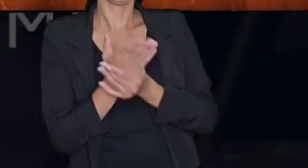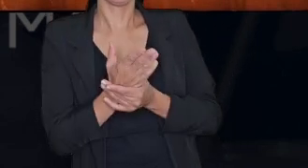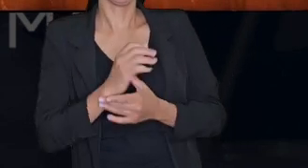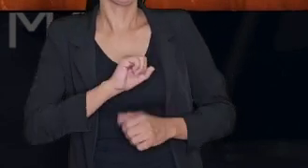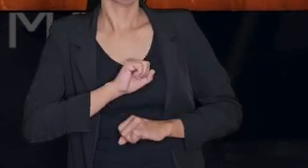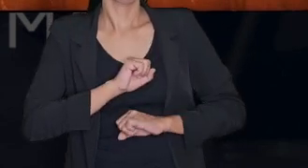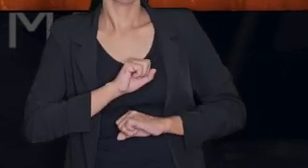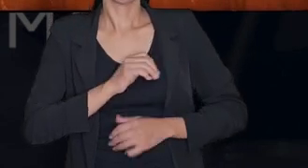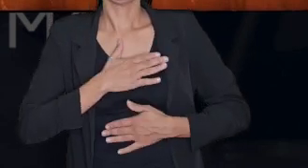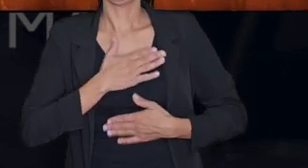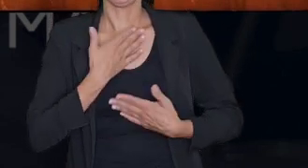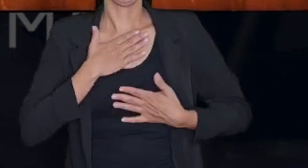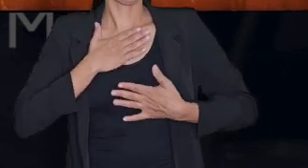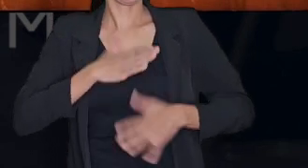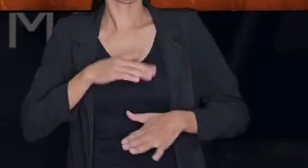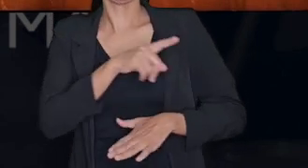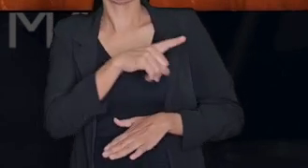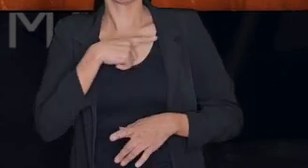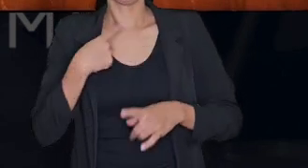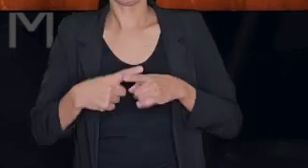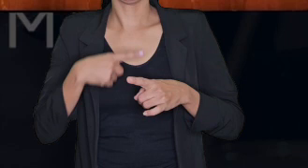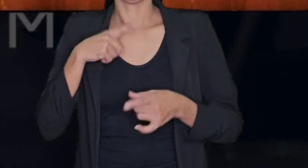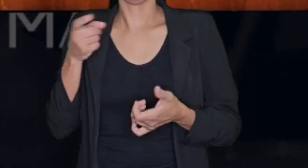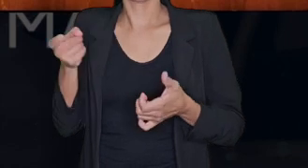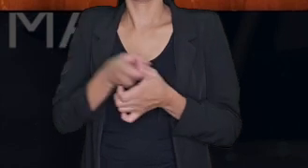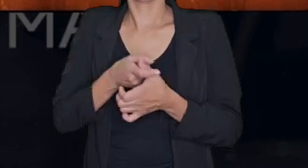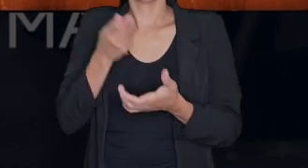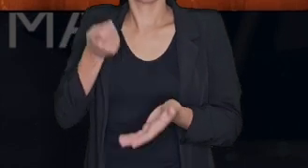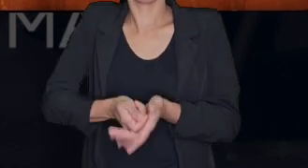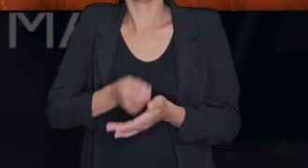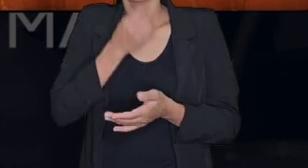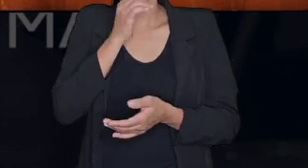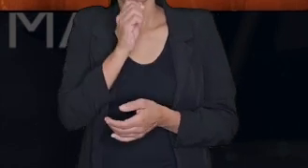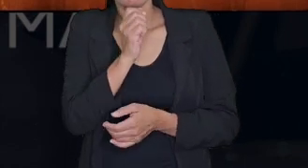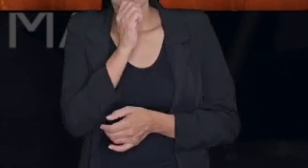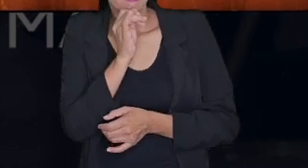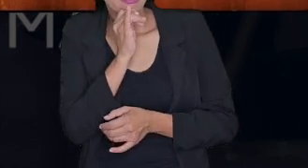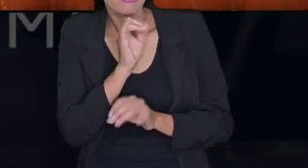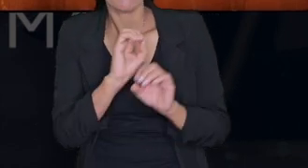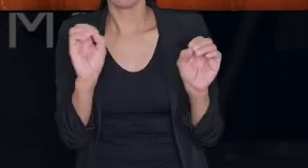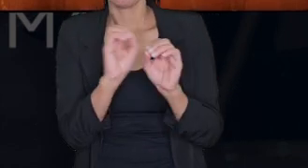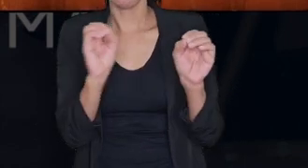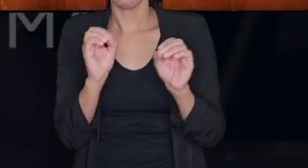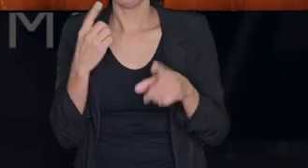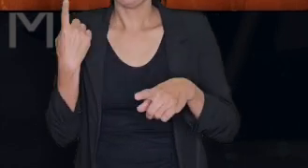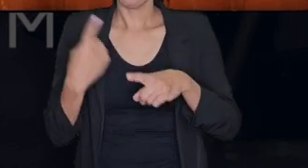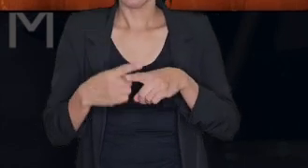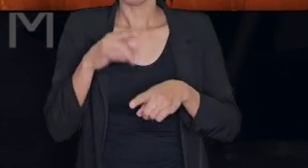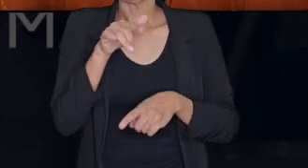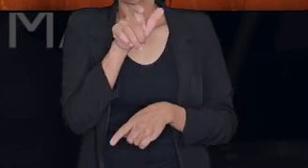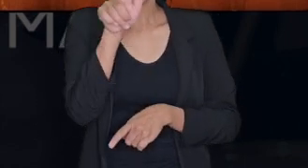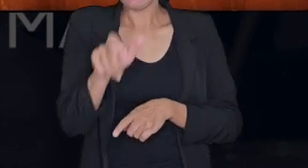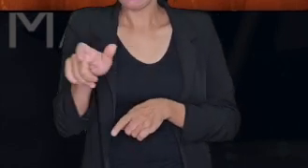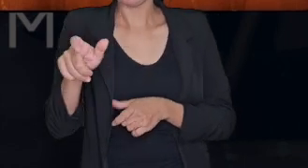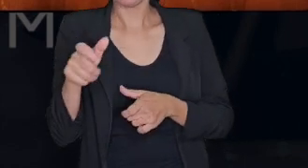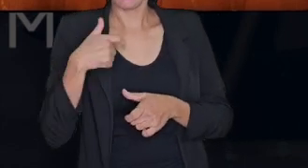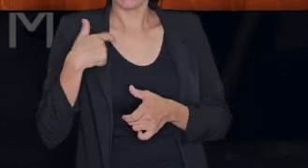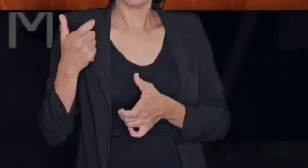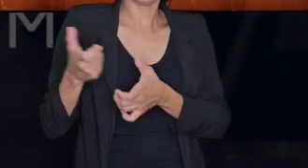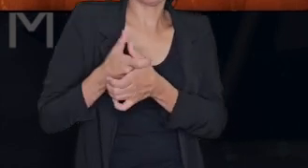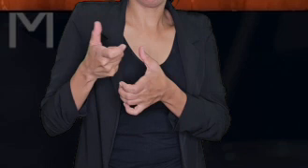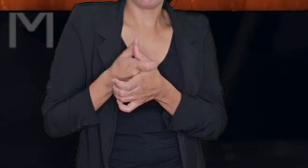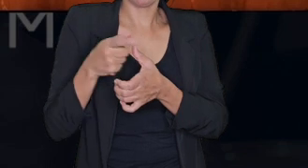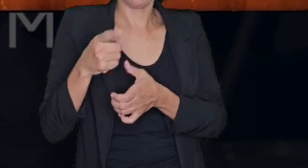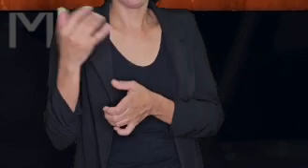estão com uma ação, estão insatisfeitos com a minha inadimplência. Por quê? Se os meus credores não